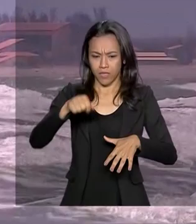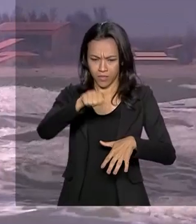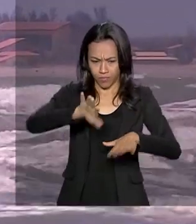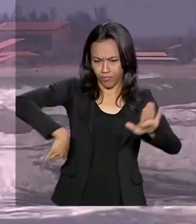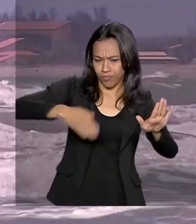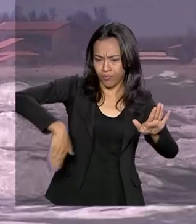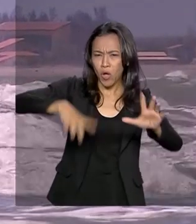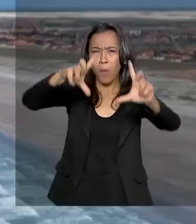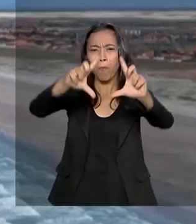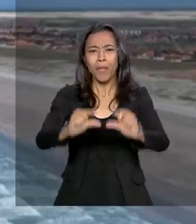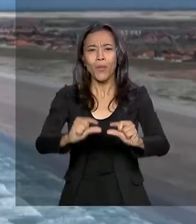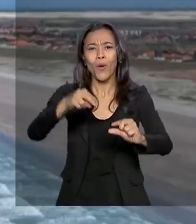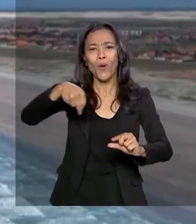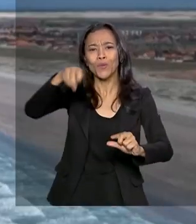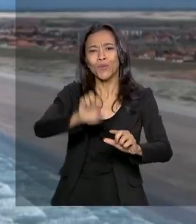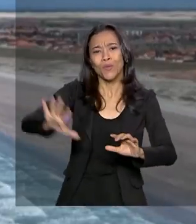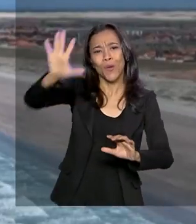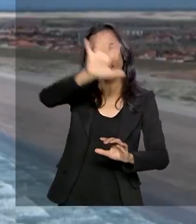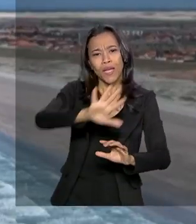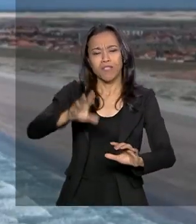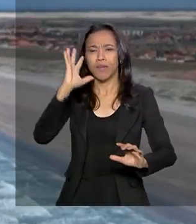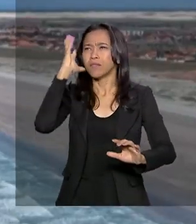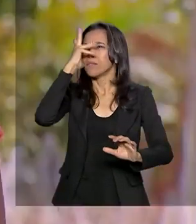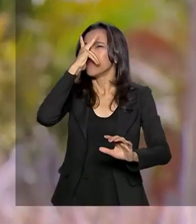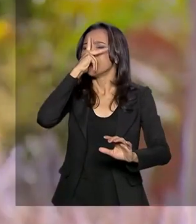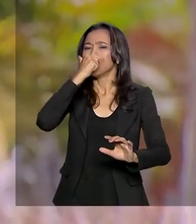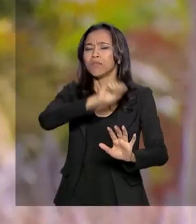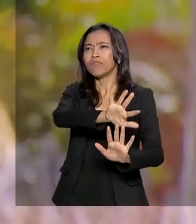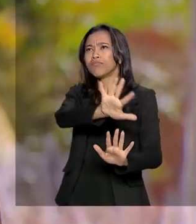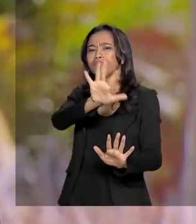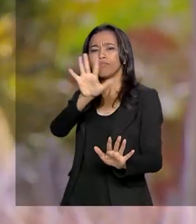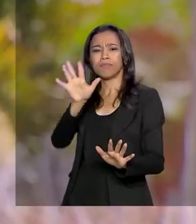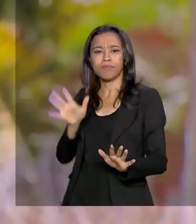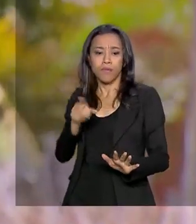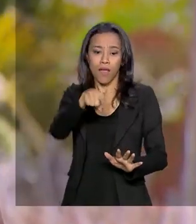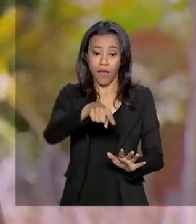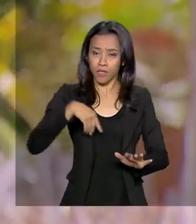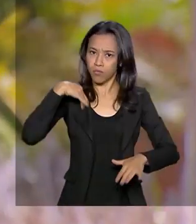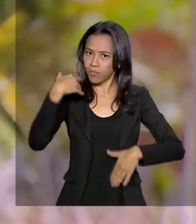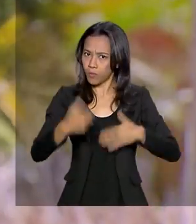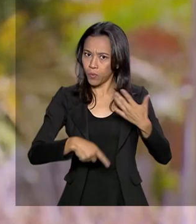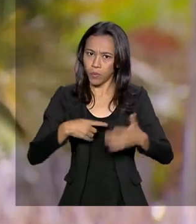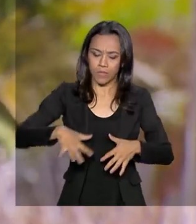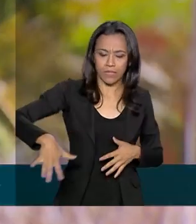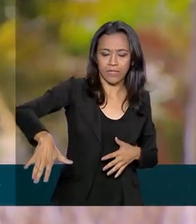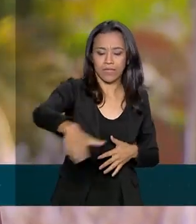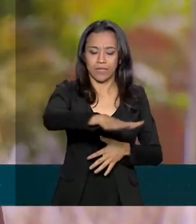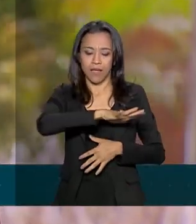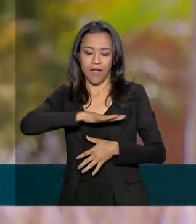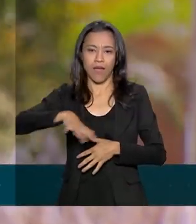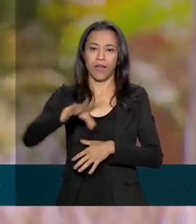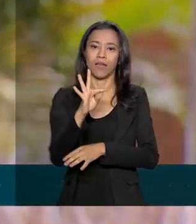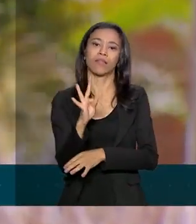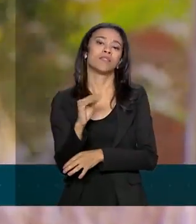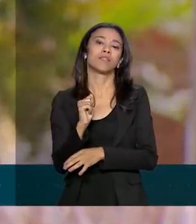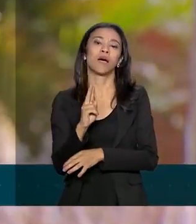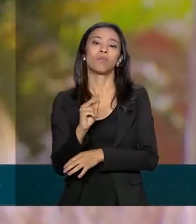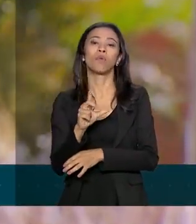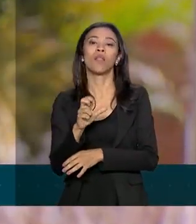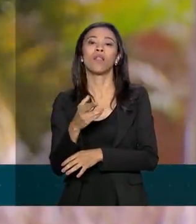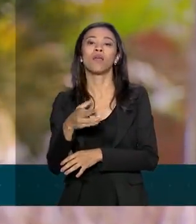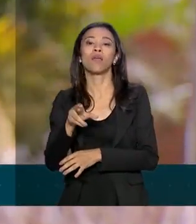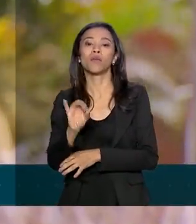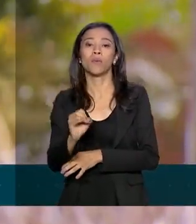menor do nordeste, mas com belas paisagens. A região desenvolveu os tabuleiros litorâneos, uma área de